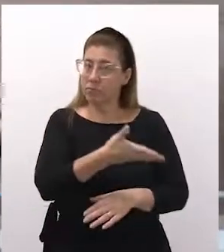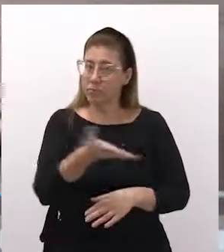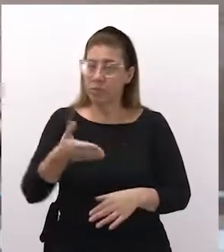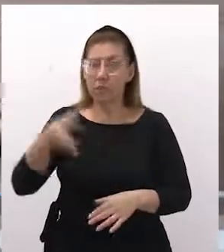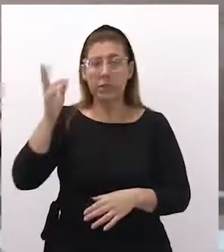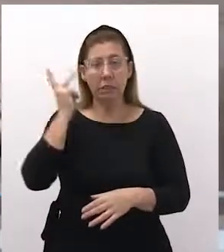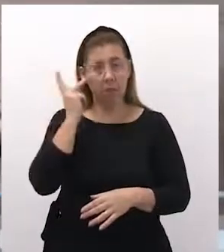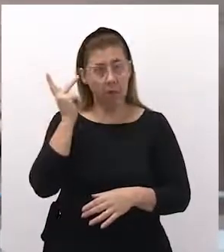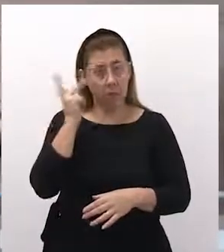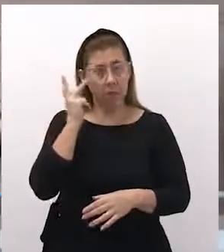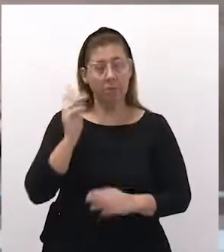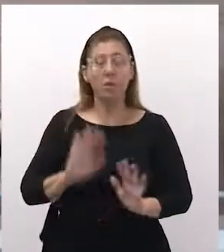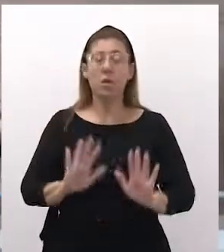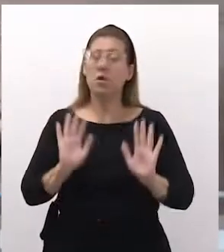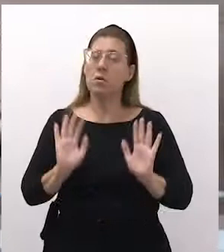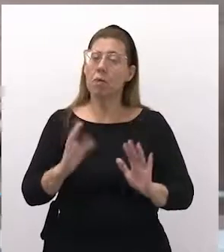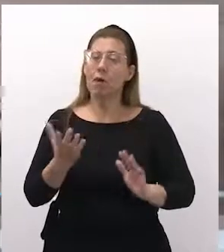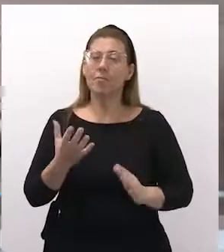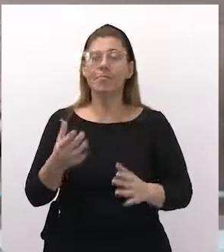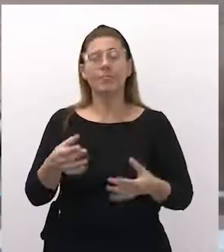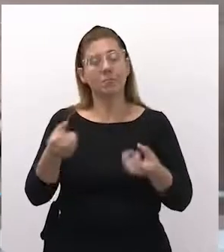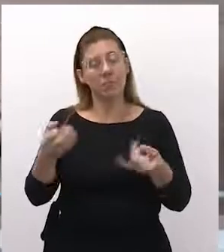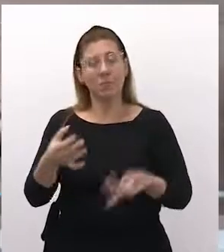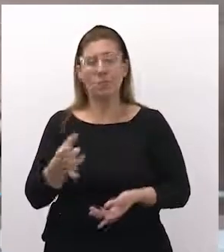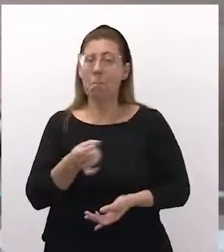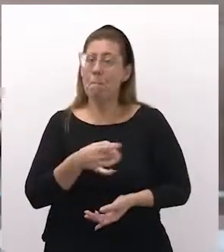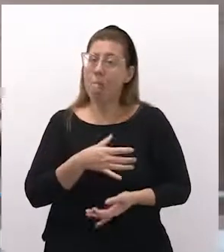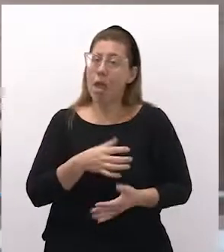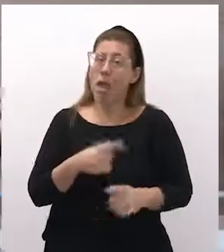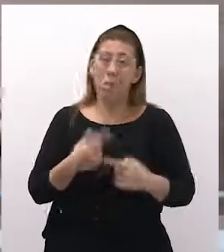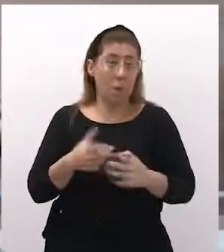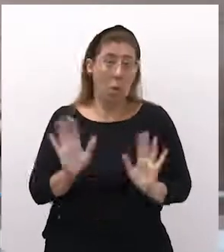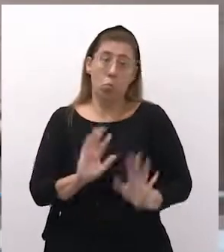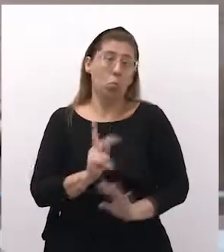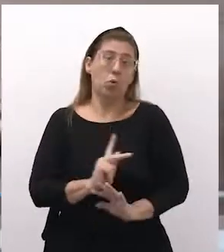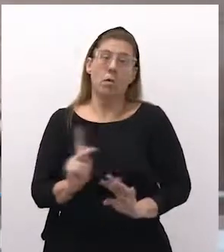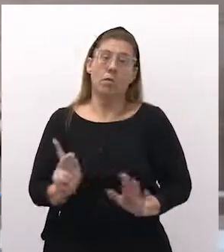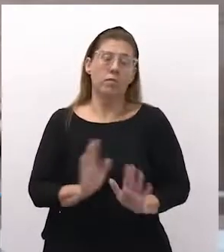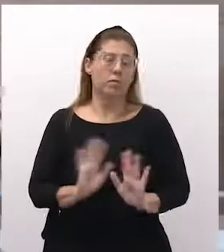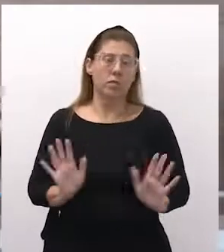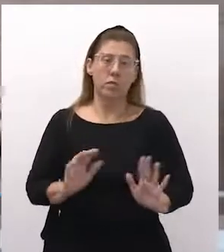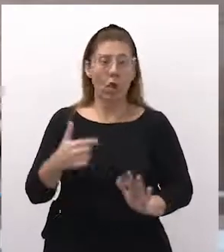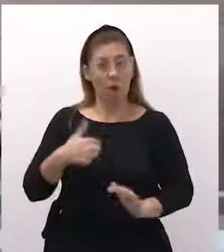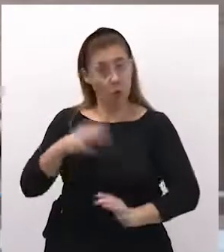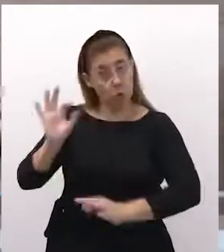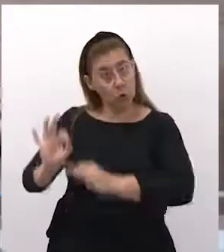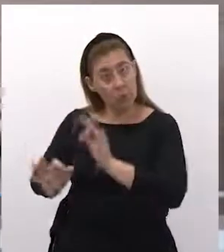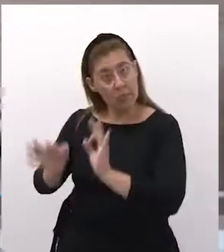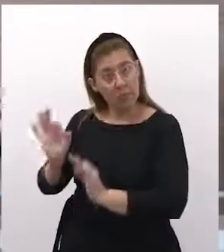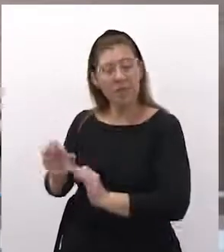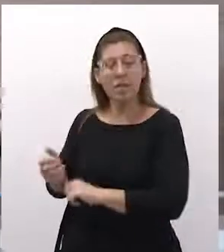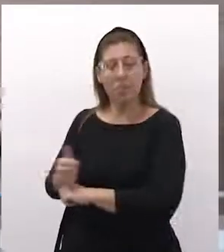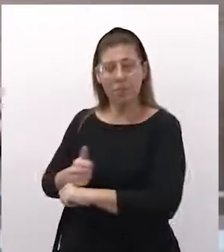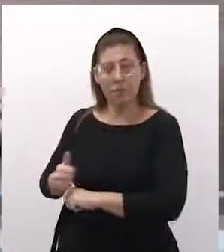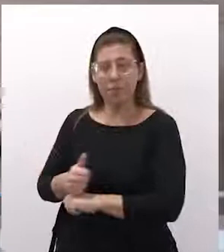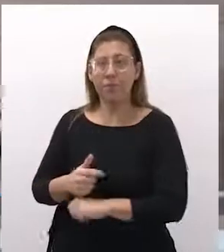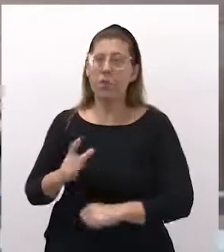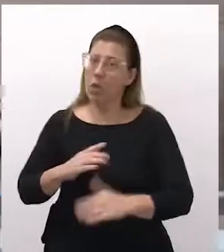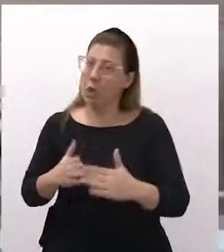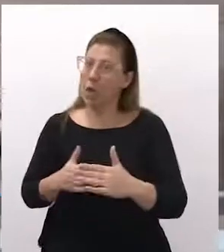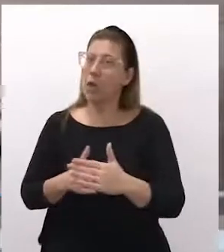Mas quero dizer que estou um pouco apreensiva, porque, assim, não sou professora, sou juiz, tenho os meus